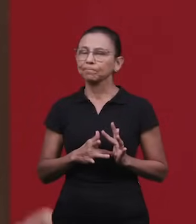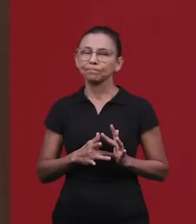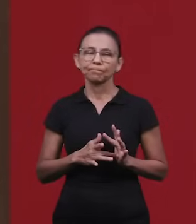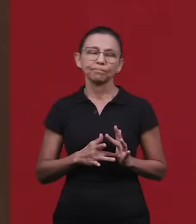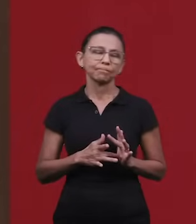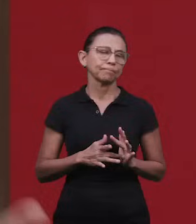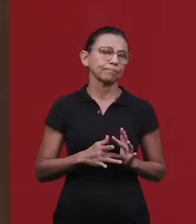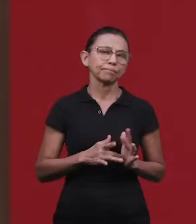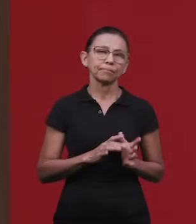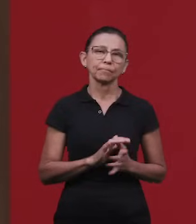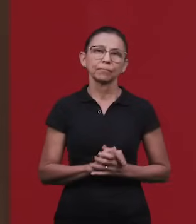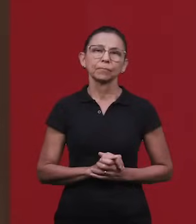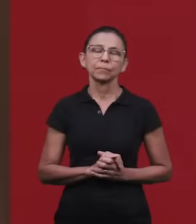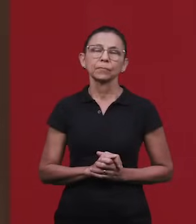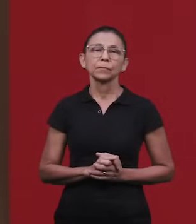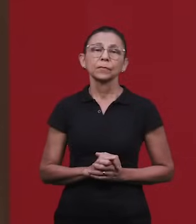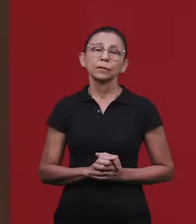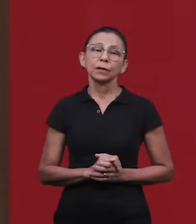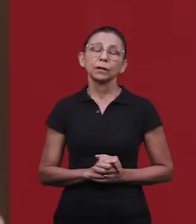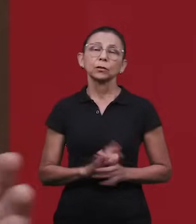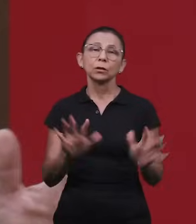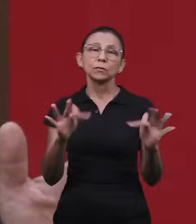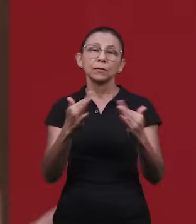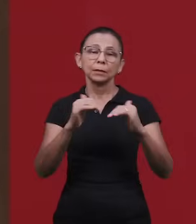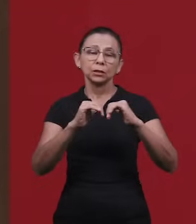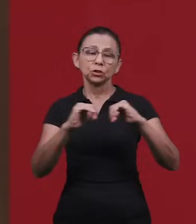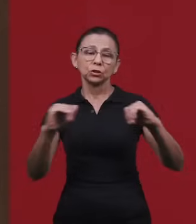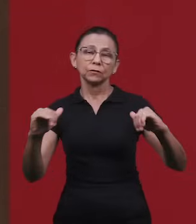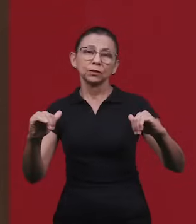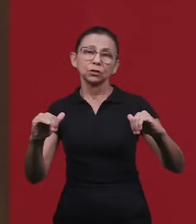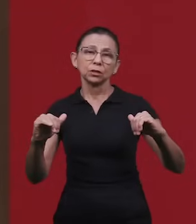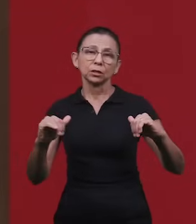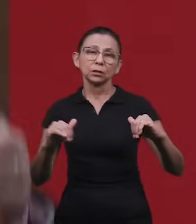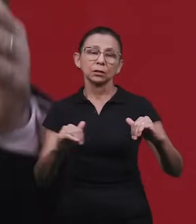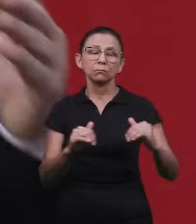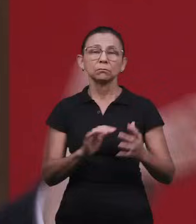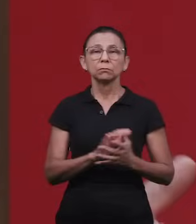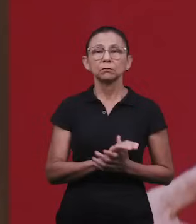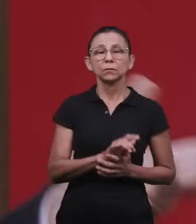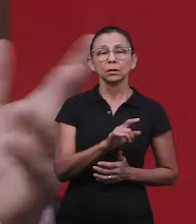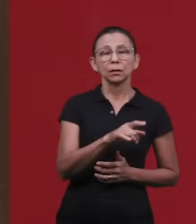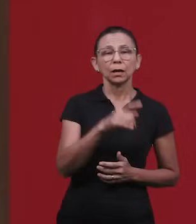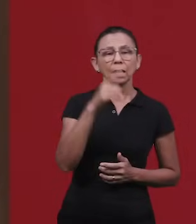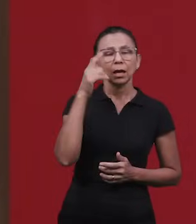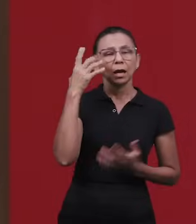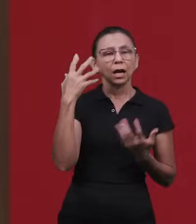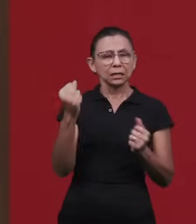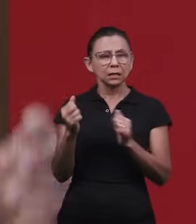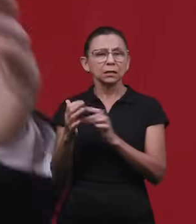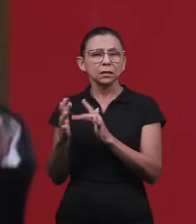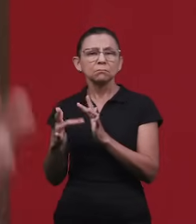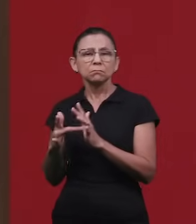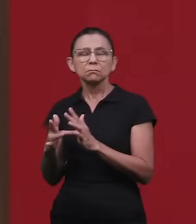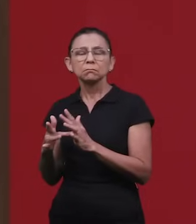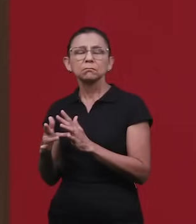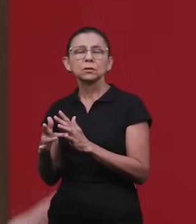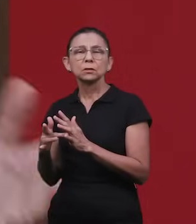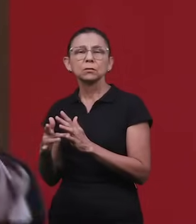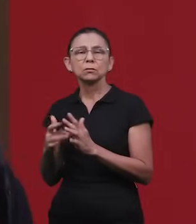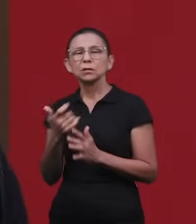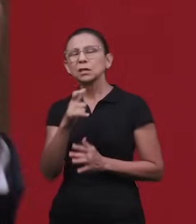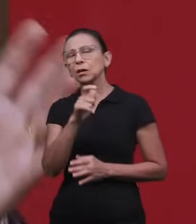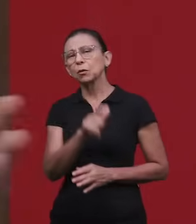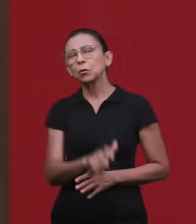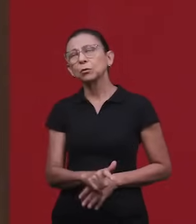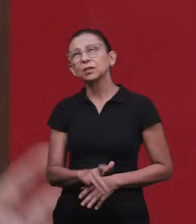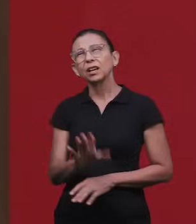Senhor, não são uma família completa, a gente chama lar dividido. Quando fala dividido é o seguinte, que um tem um pensamento, outro tem um pensamento. Um definiu servir o Senhor